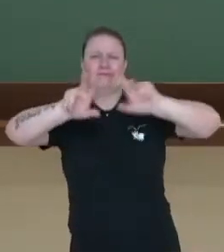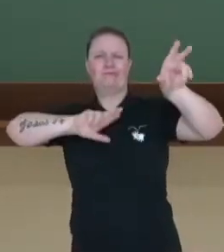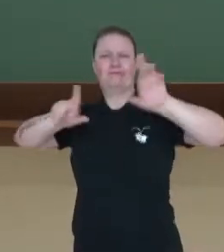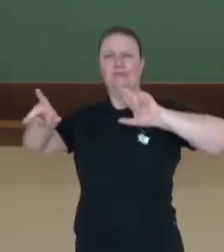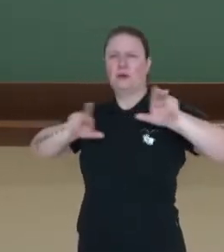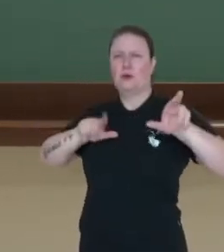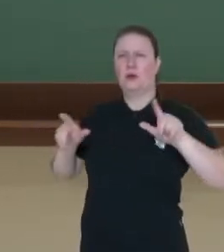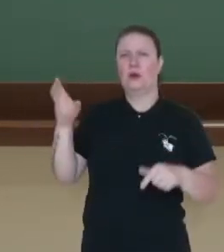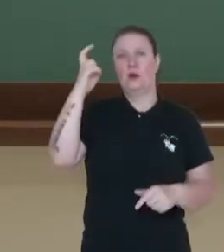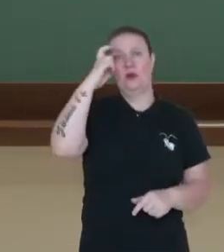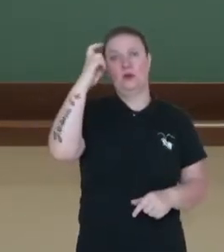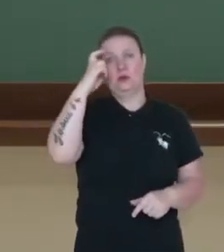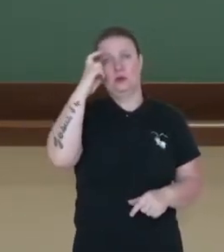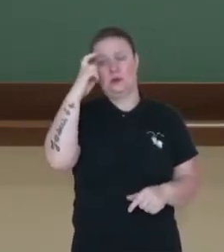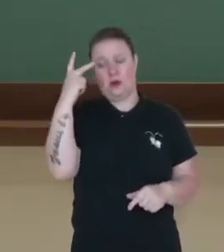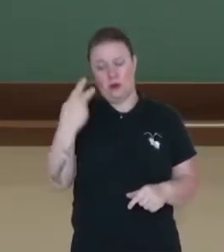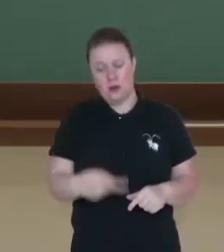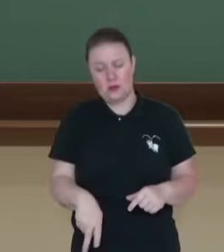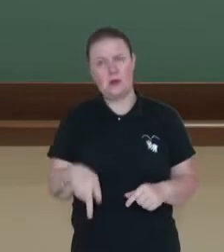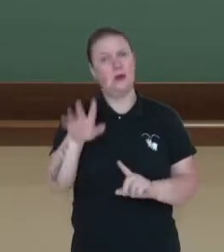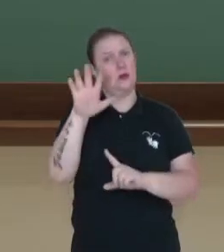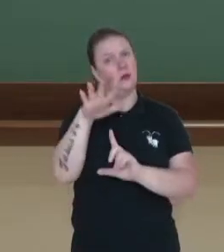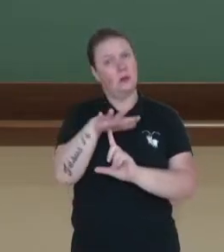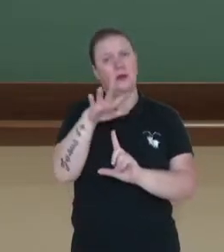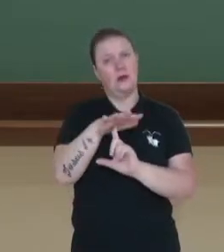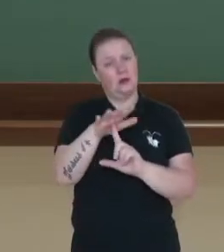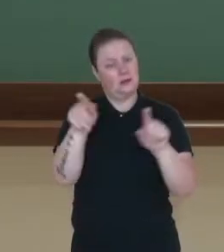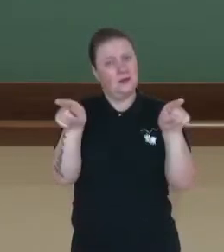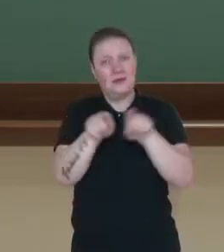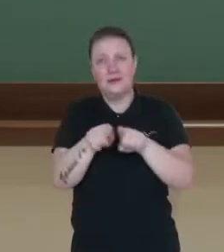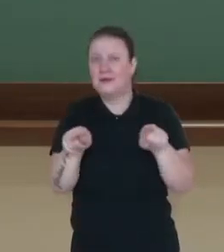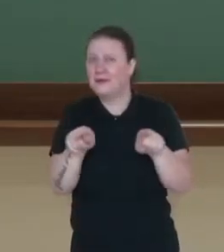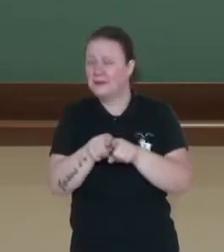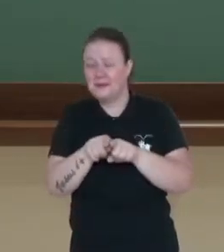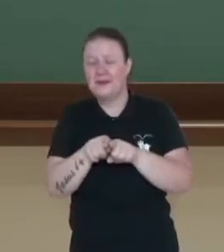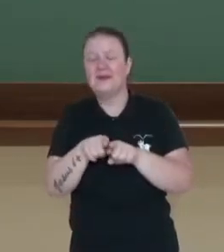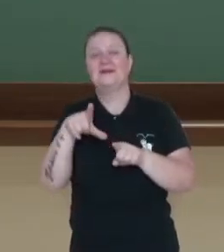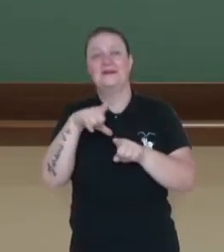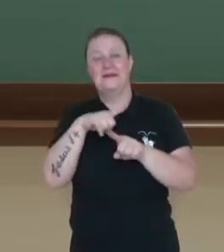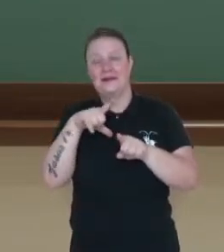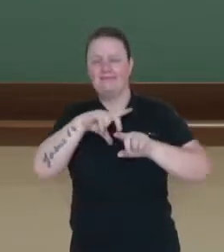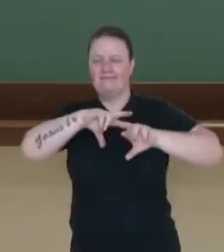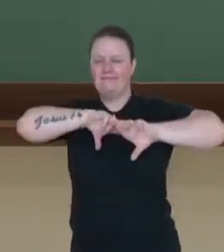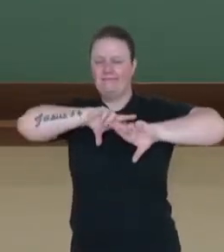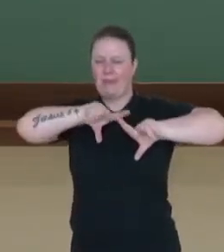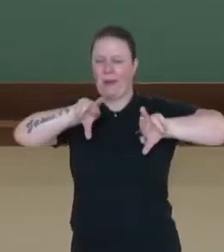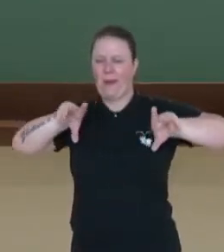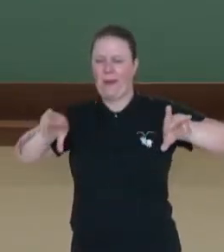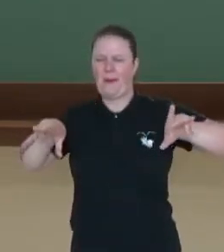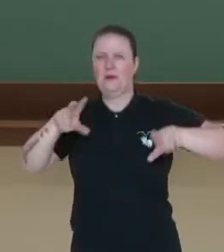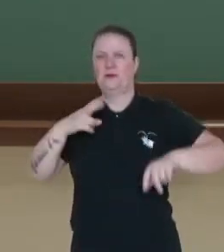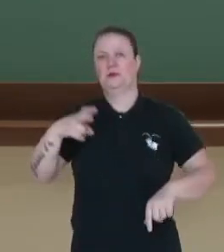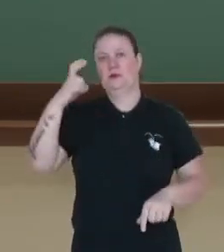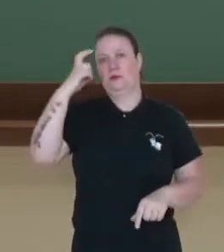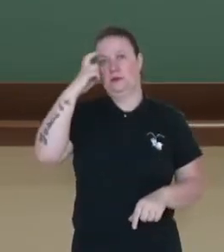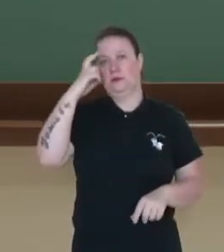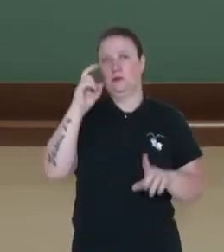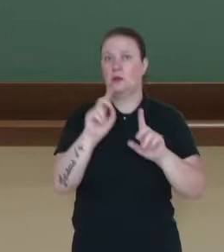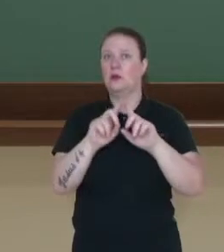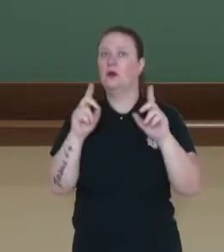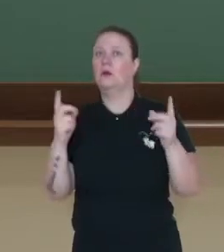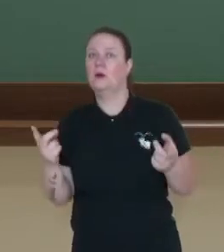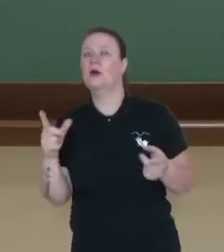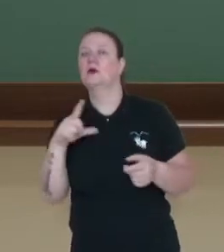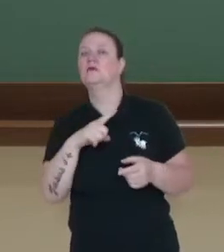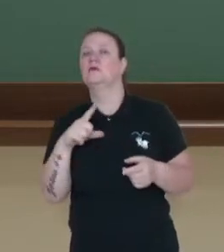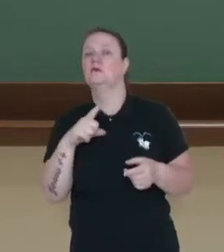não é diferente com o estado do Paraná, que também vai apresentar uma grande diversidade cultural. Porém, alguns